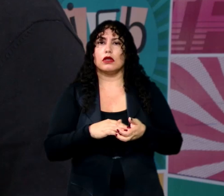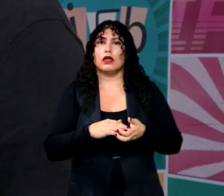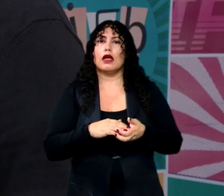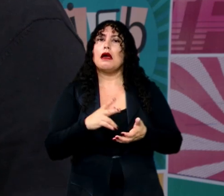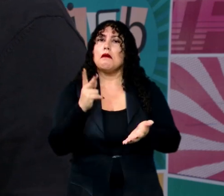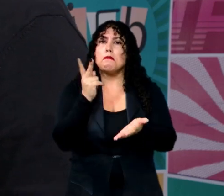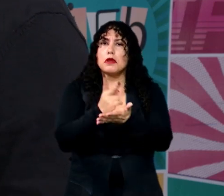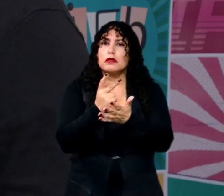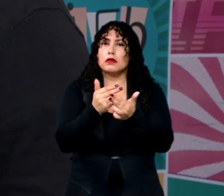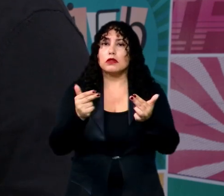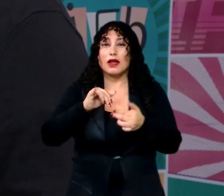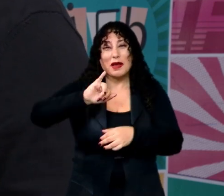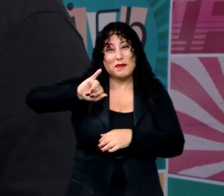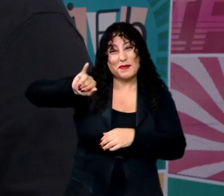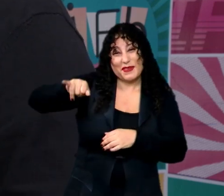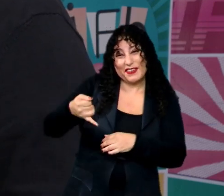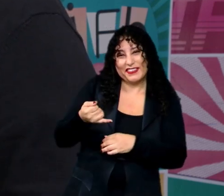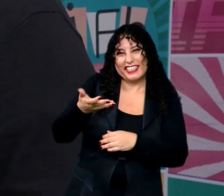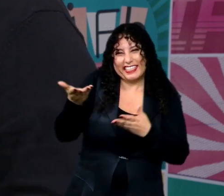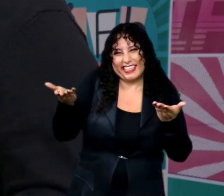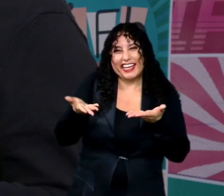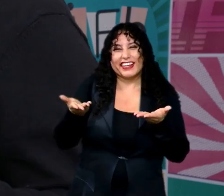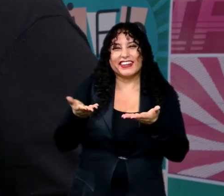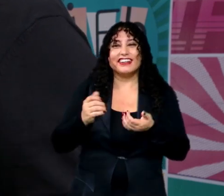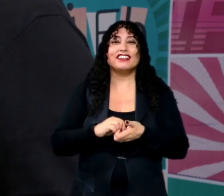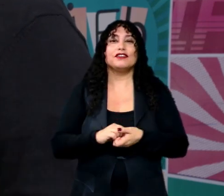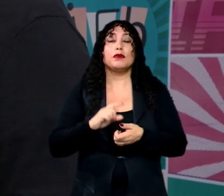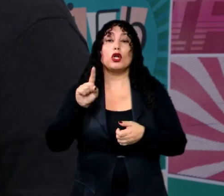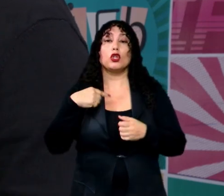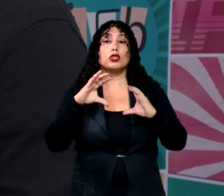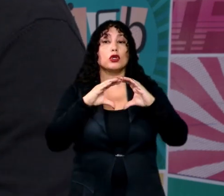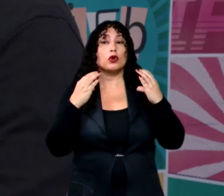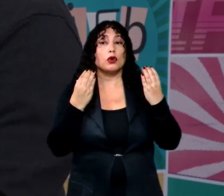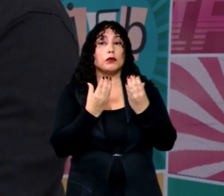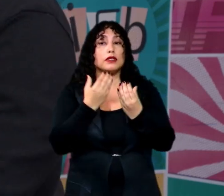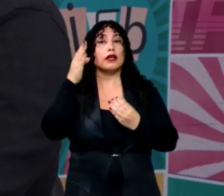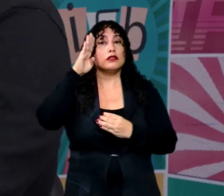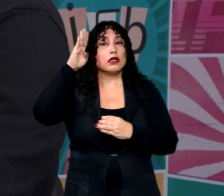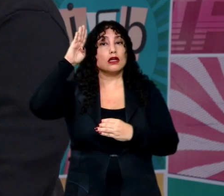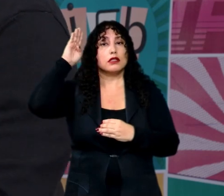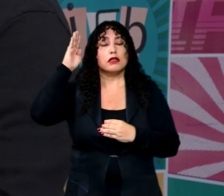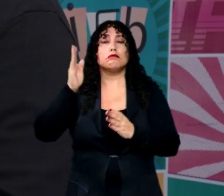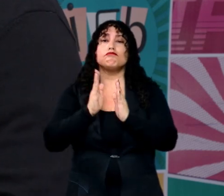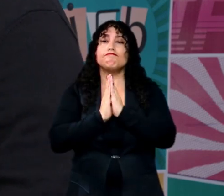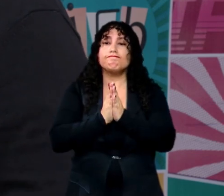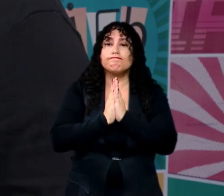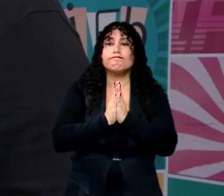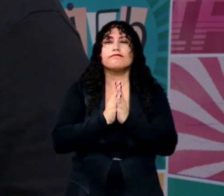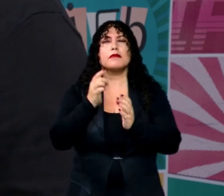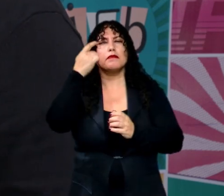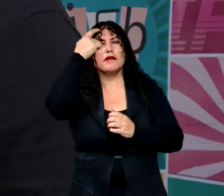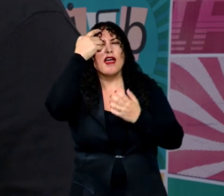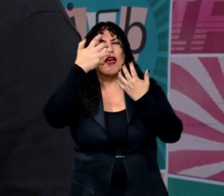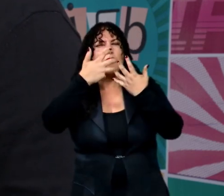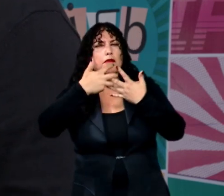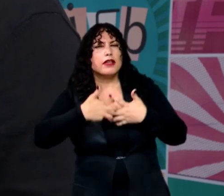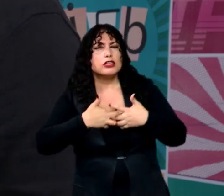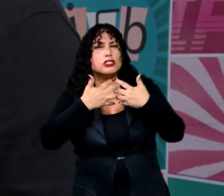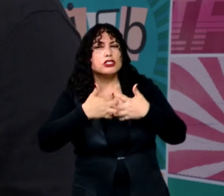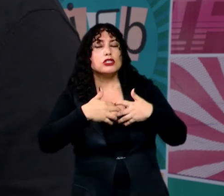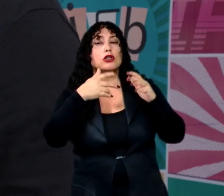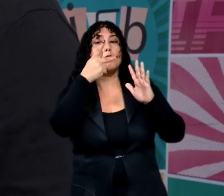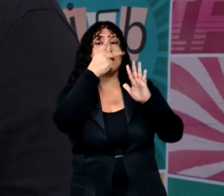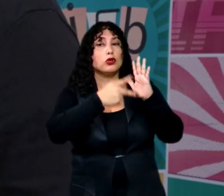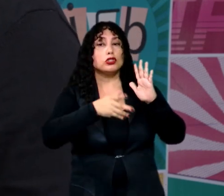mesma coisa. Então, já estou aproveitando, dando um recado para a nossa comunidade Aham. acadêmica, para pensar em projetos que